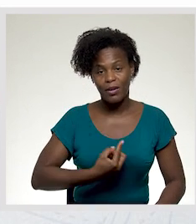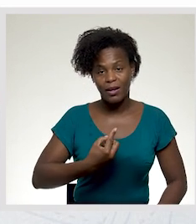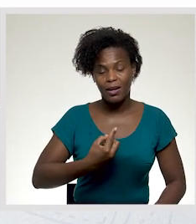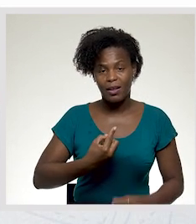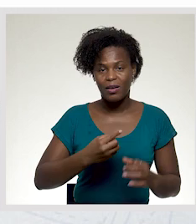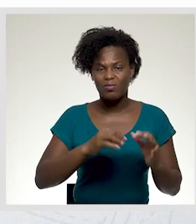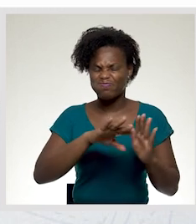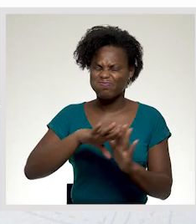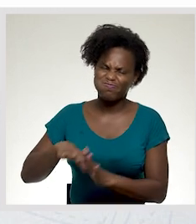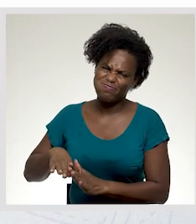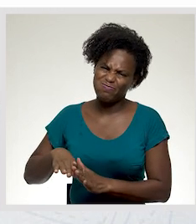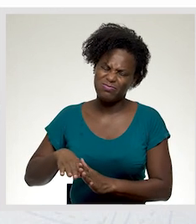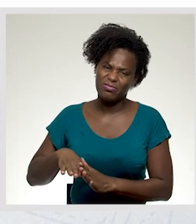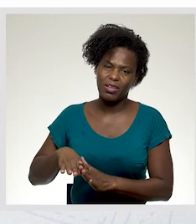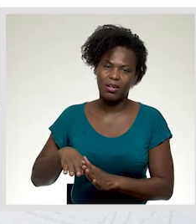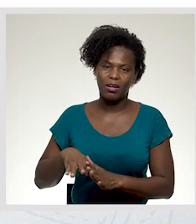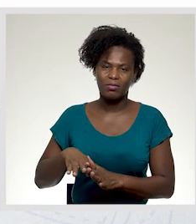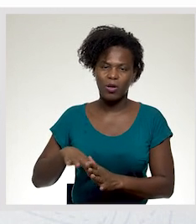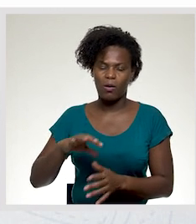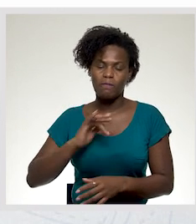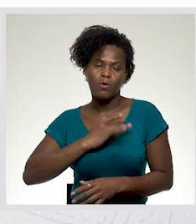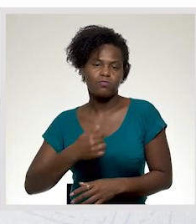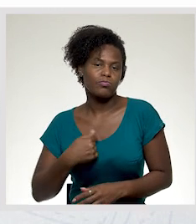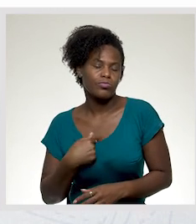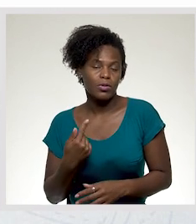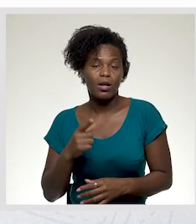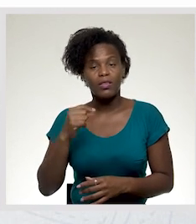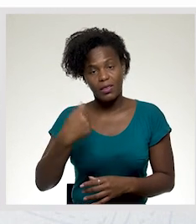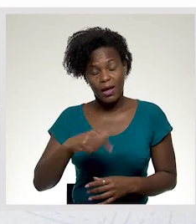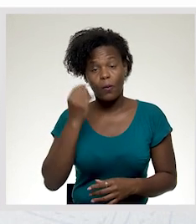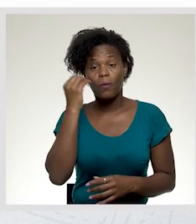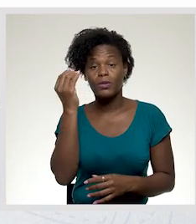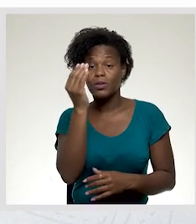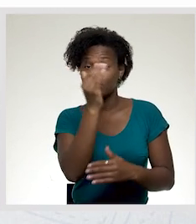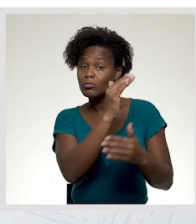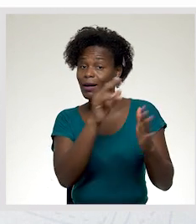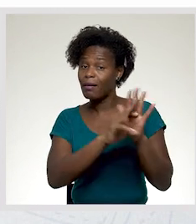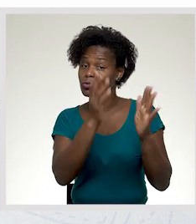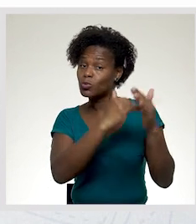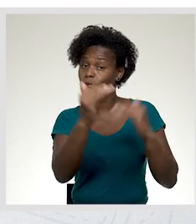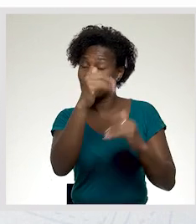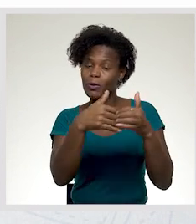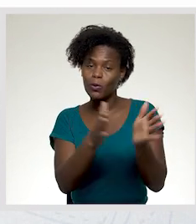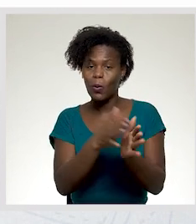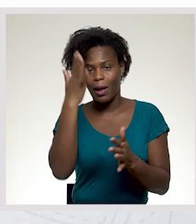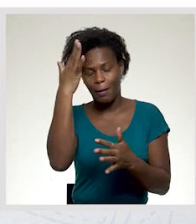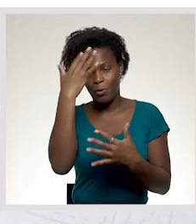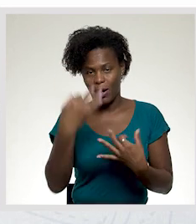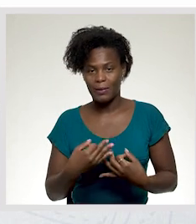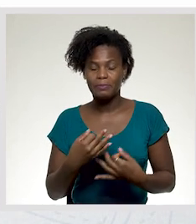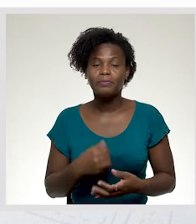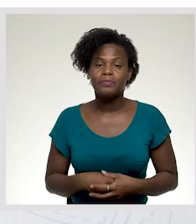dever derruba a arrogância e o amor próprio e é tido como princípio supremo de toda a